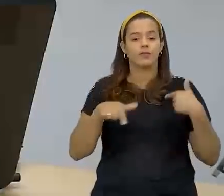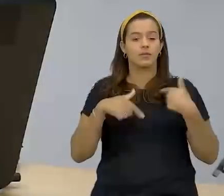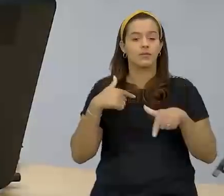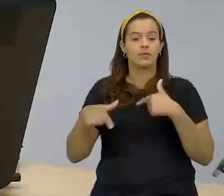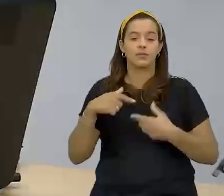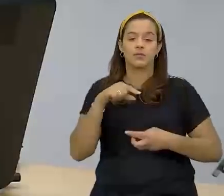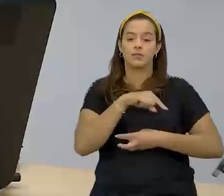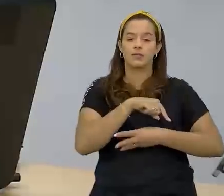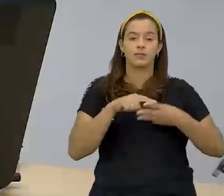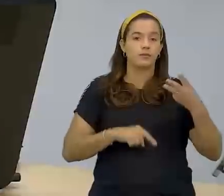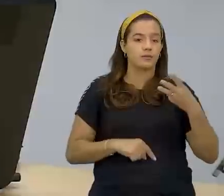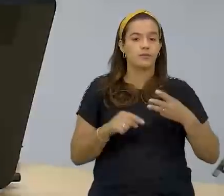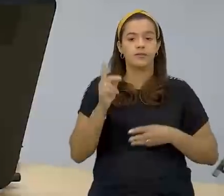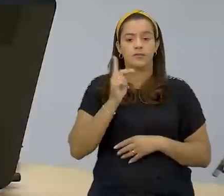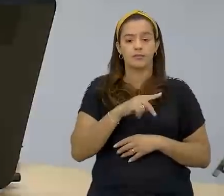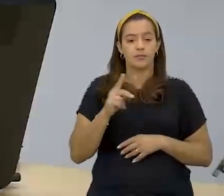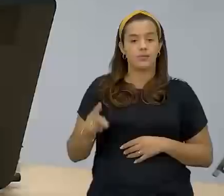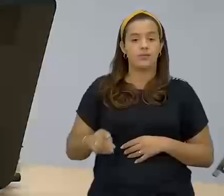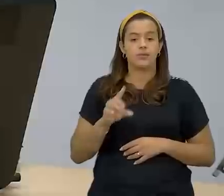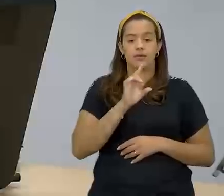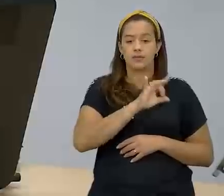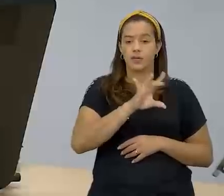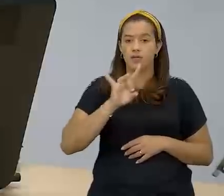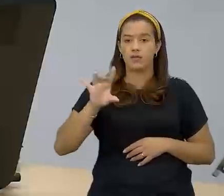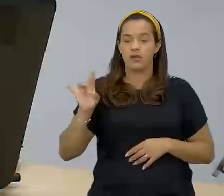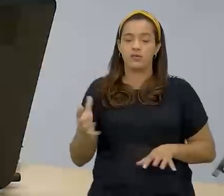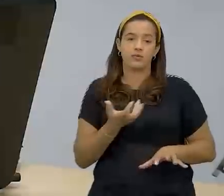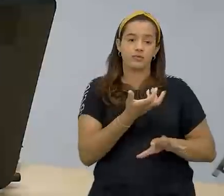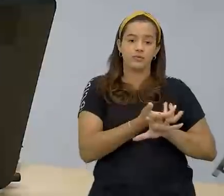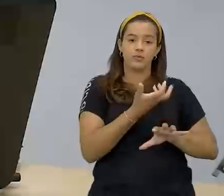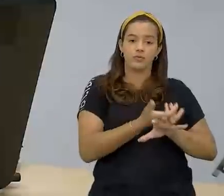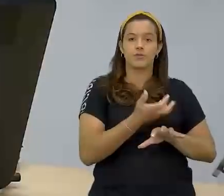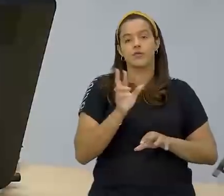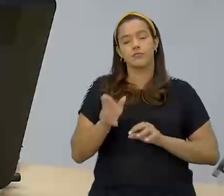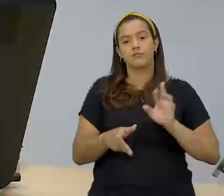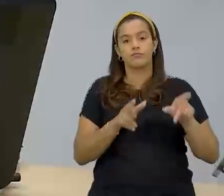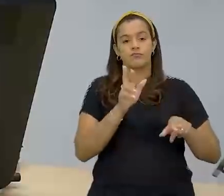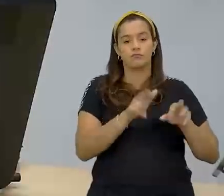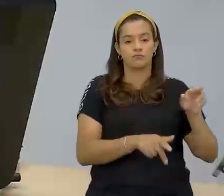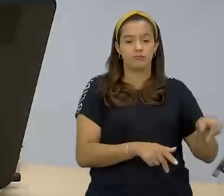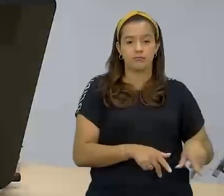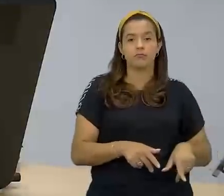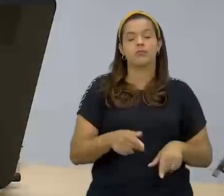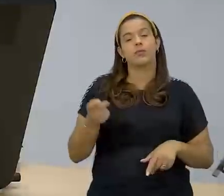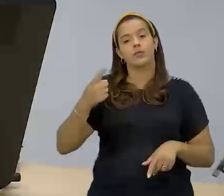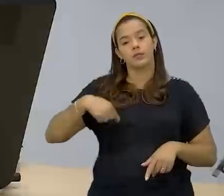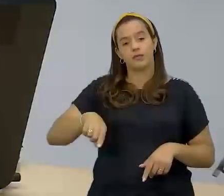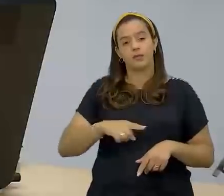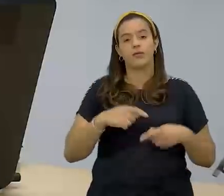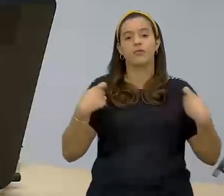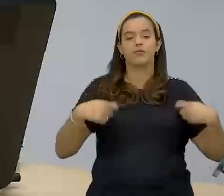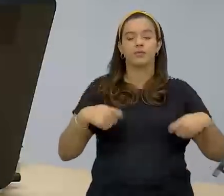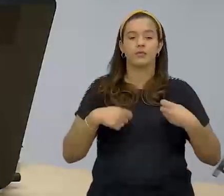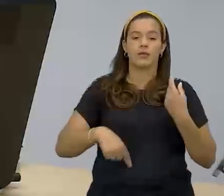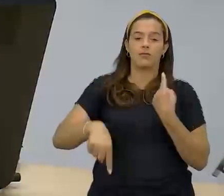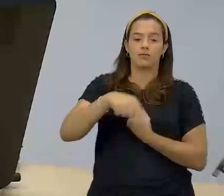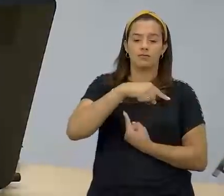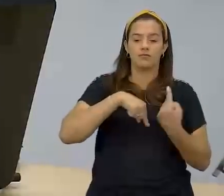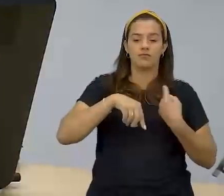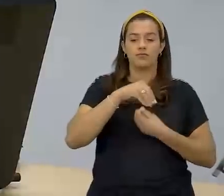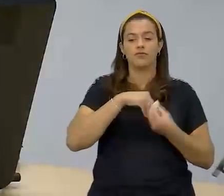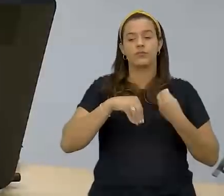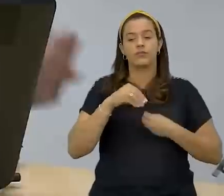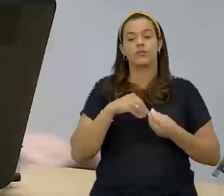3 professores. Observe que cada um é de uma área de conhecimento diferente, né? Então, é uma atividade interdisciplinar de retomada,